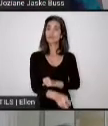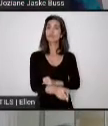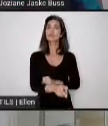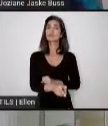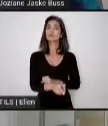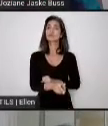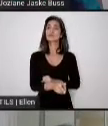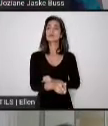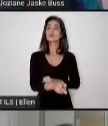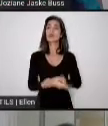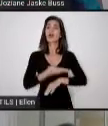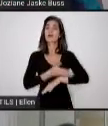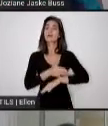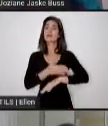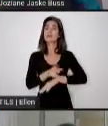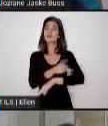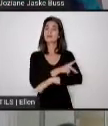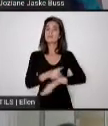práticas pedagógicas e